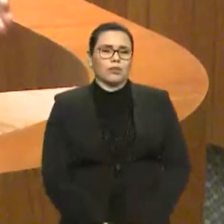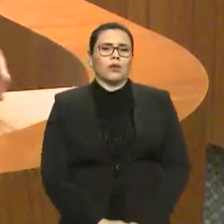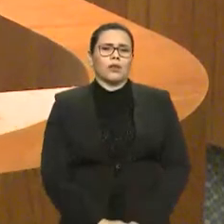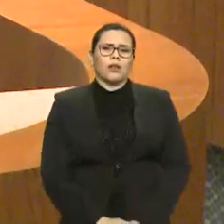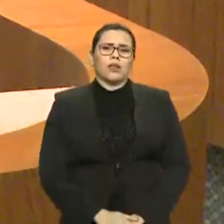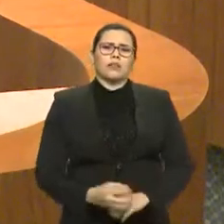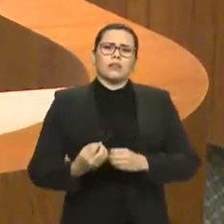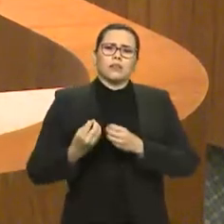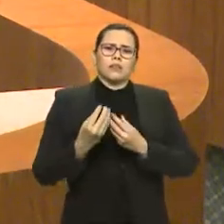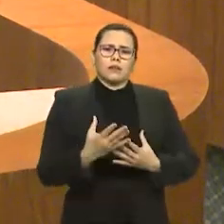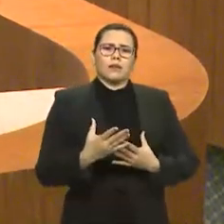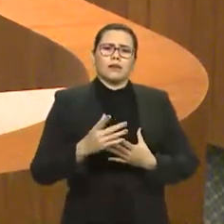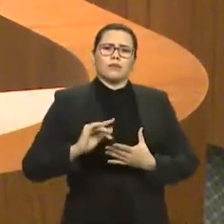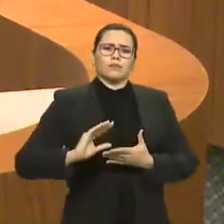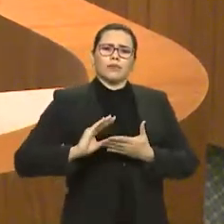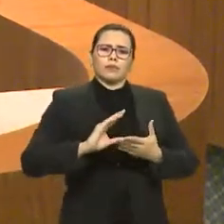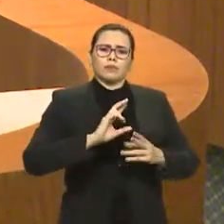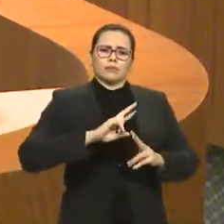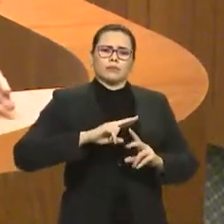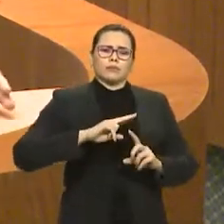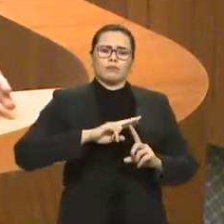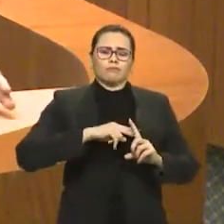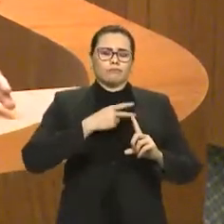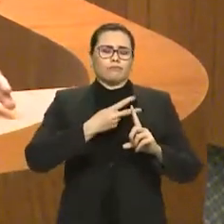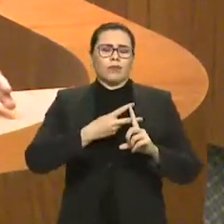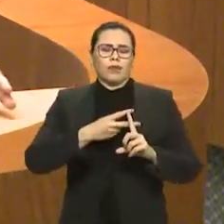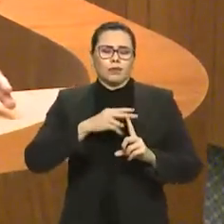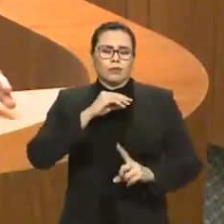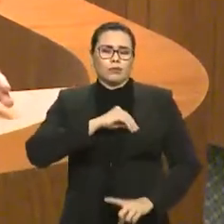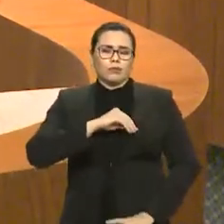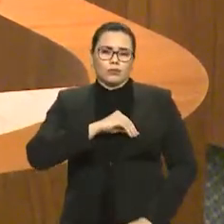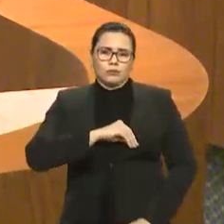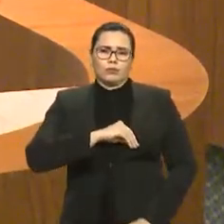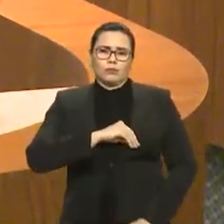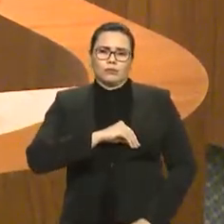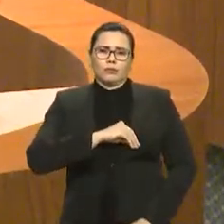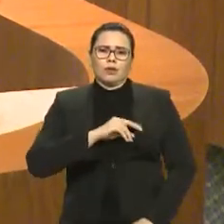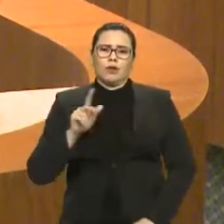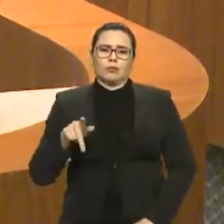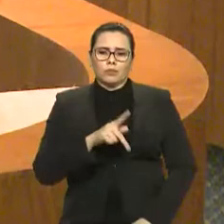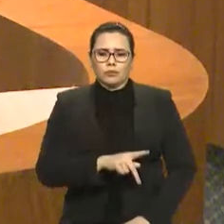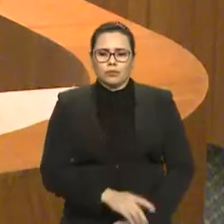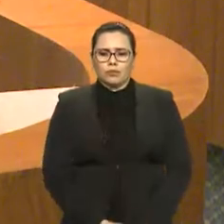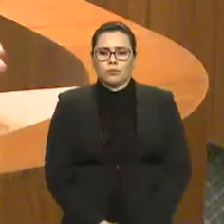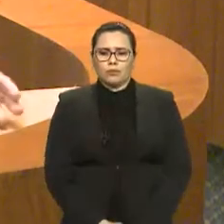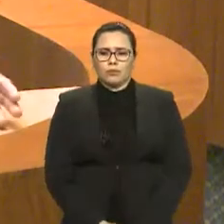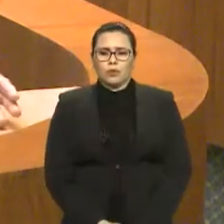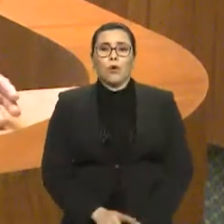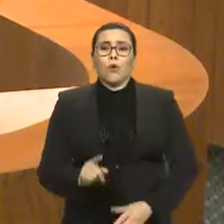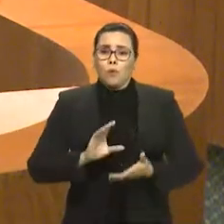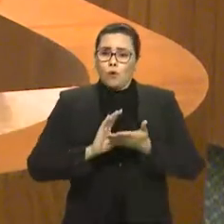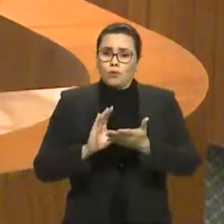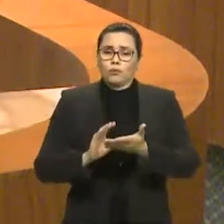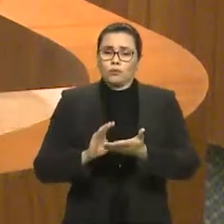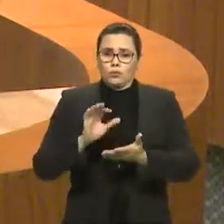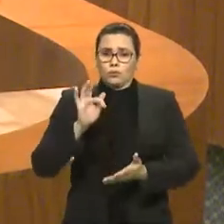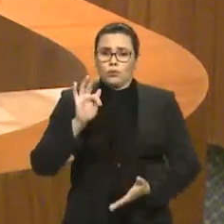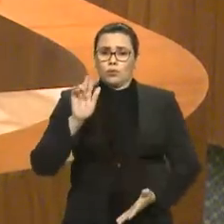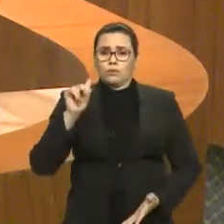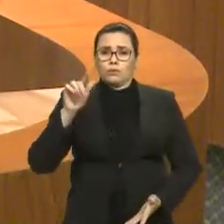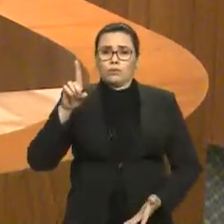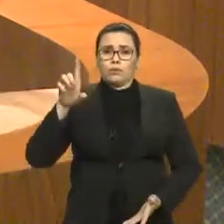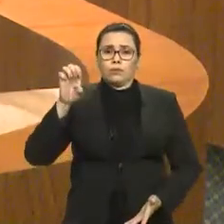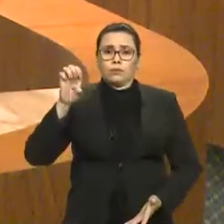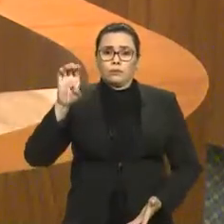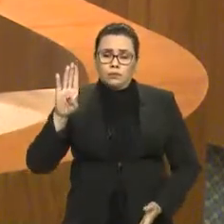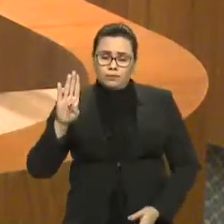os professores na cidade de Açailândia. Lembrando ao prefeito da cidade que o dinheiro tem dono, que o dinheiro é dos professores, e ele não